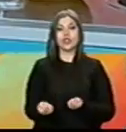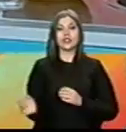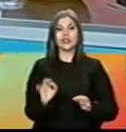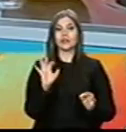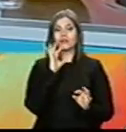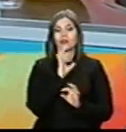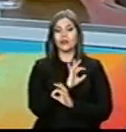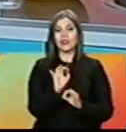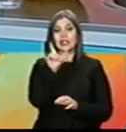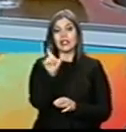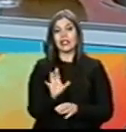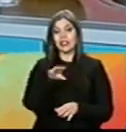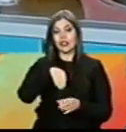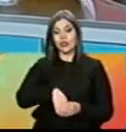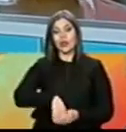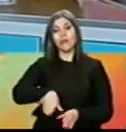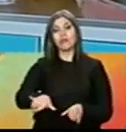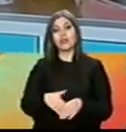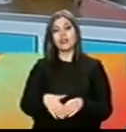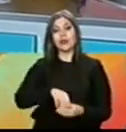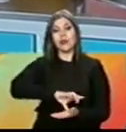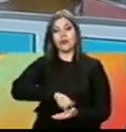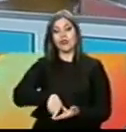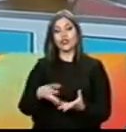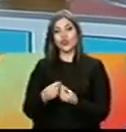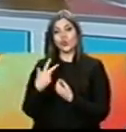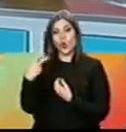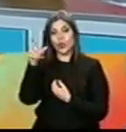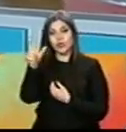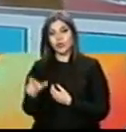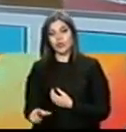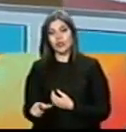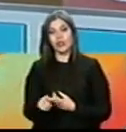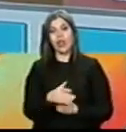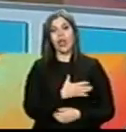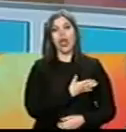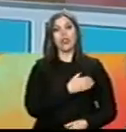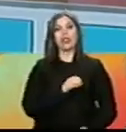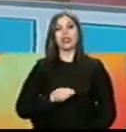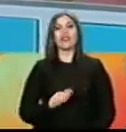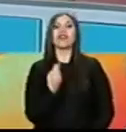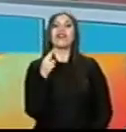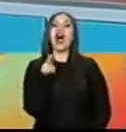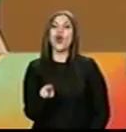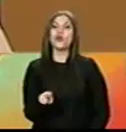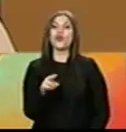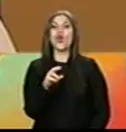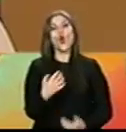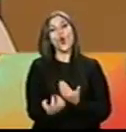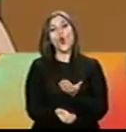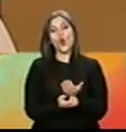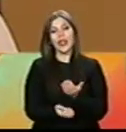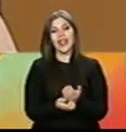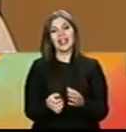estão neste projeto com a Sara que se chama Down Cooking. Exatamente. Que projeto é este? É um projeto